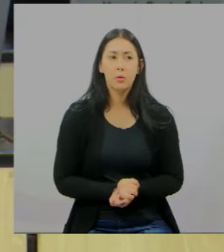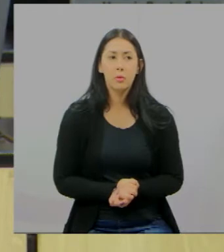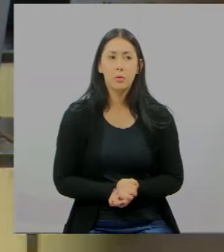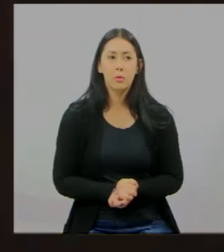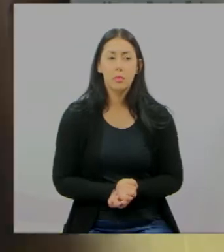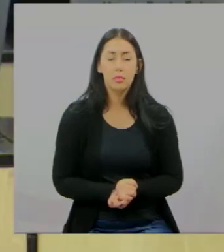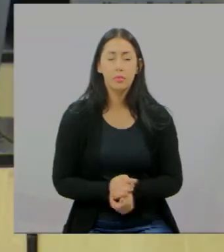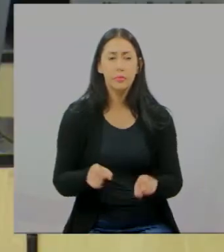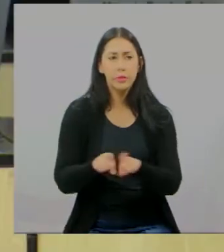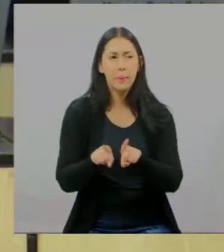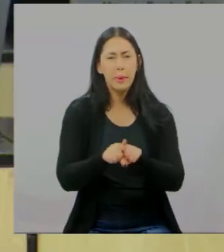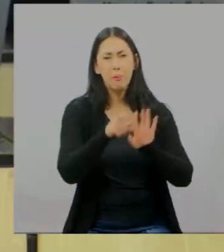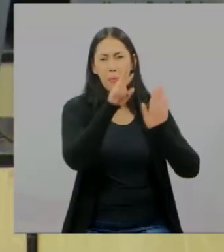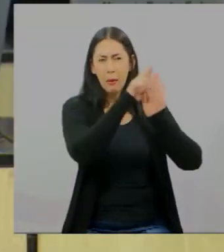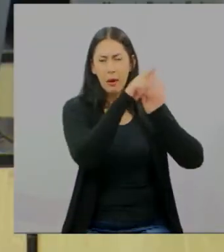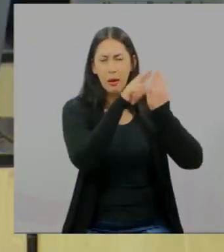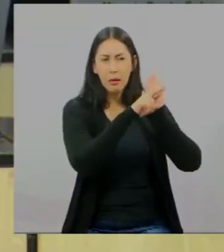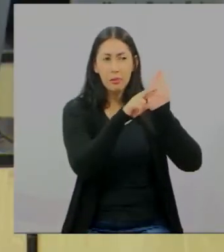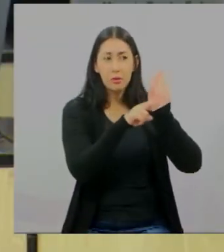e o regulamento